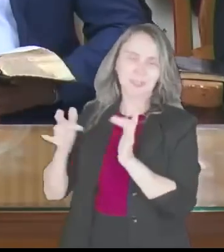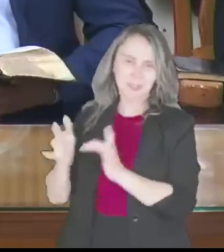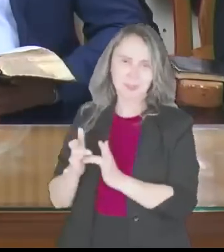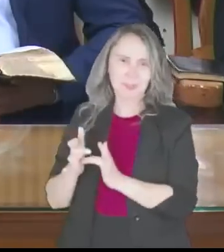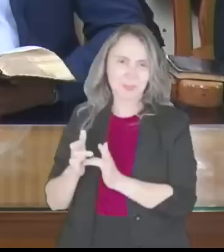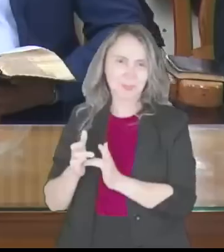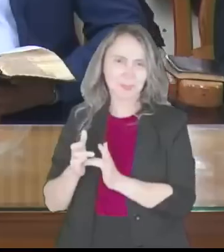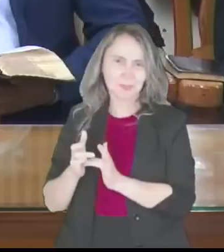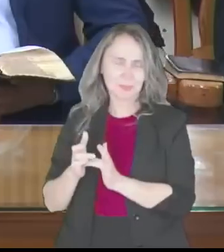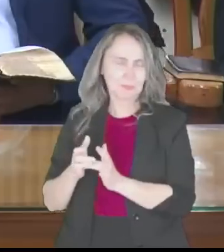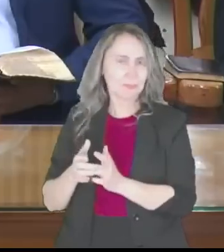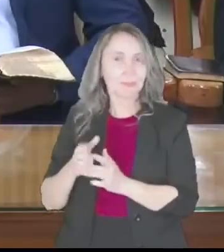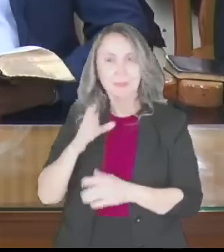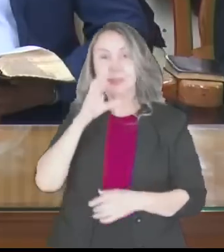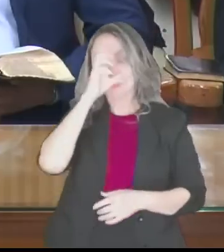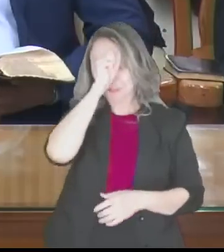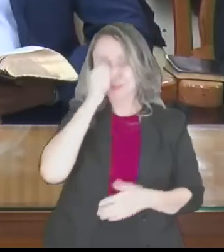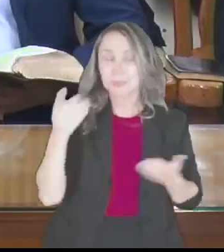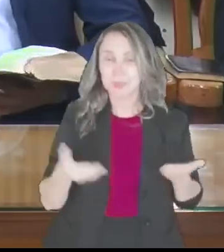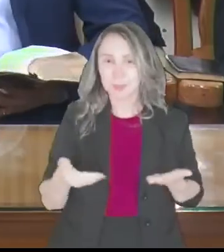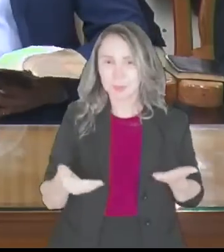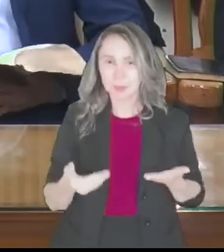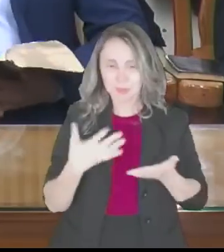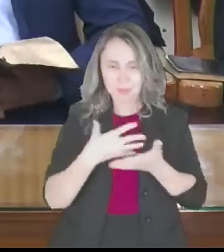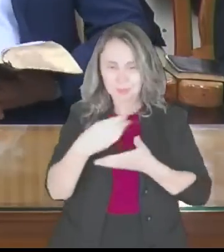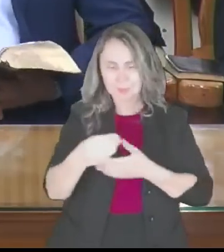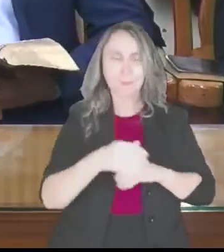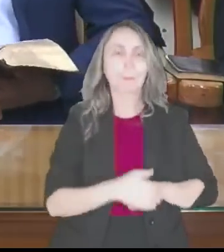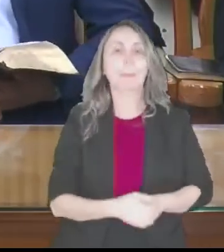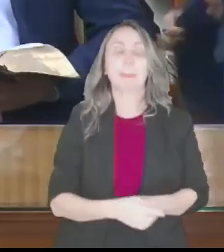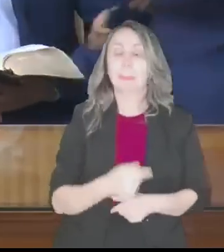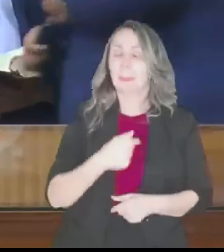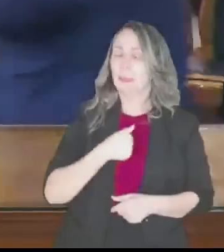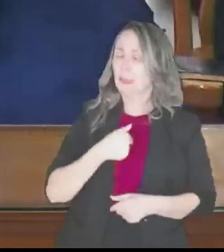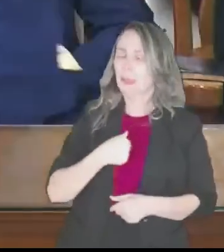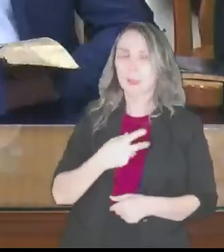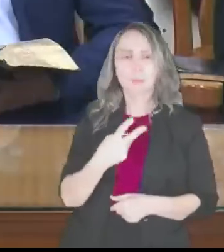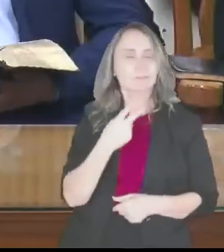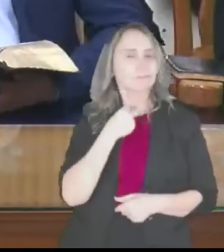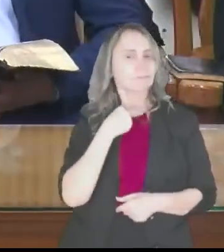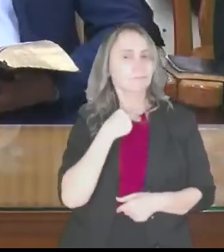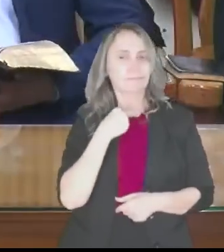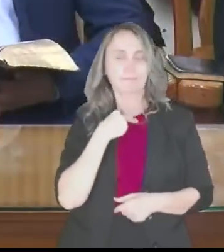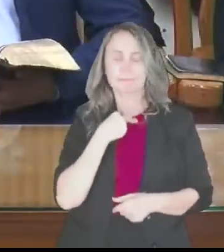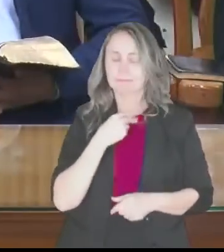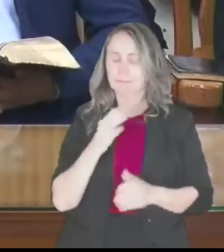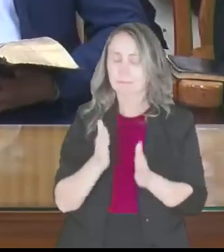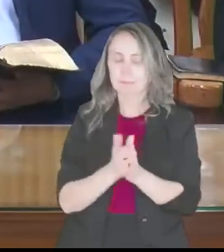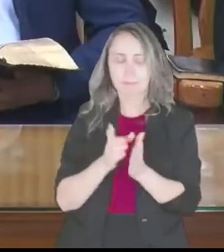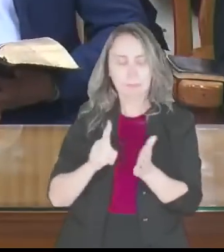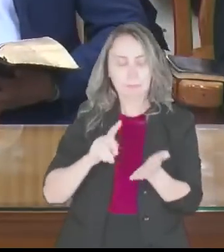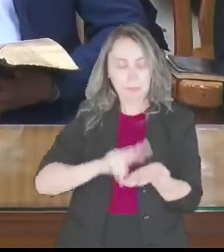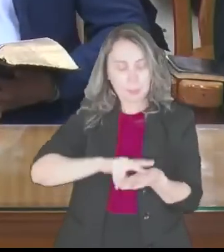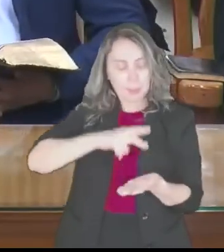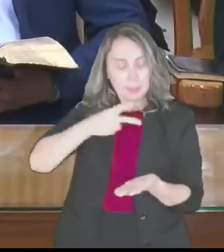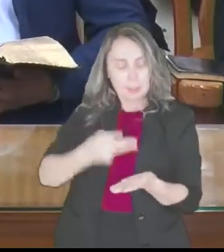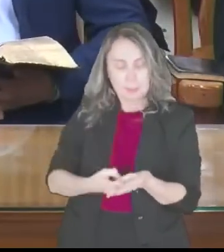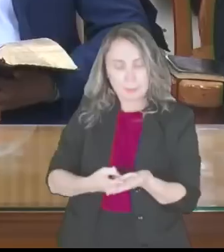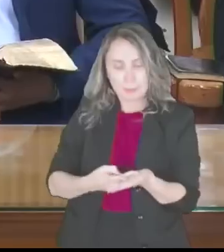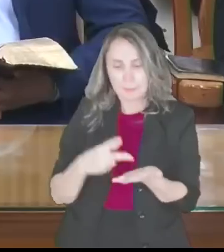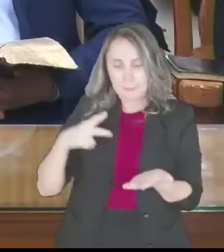Quem aprendeu isso hoje? Quem aprendeu? Diga comigo, eu não posso interpretar a Bíblia